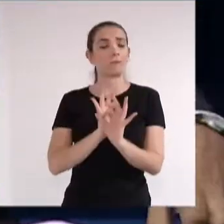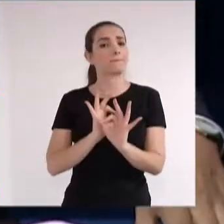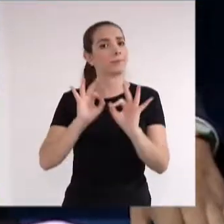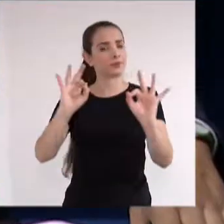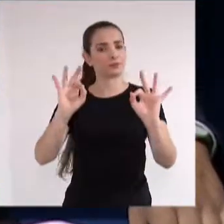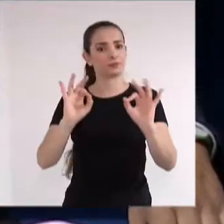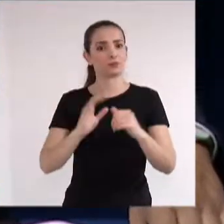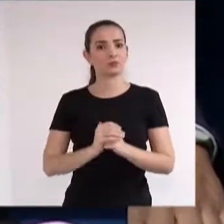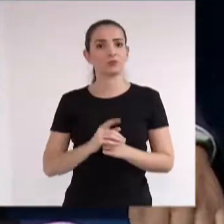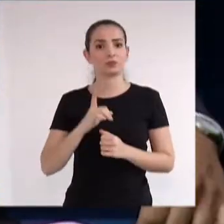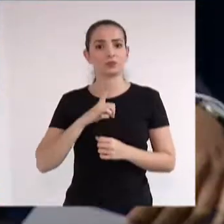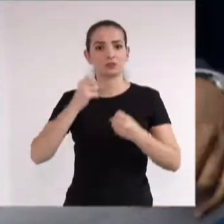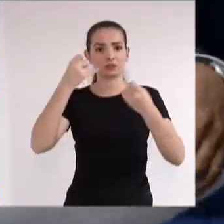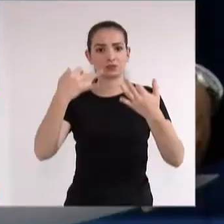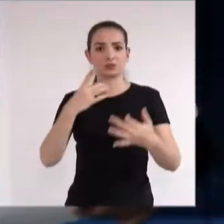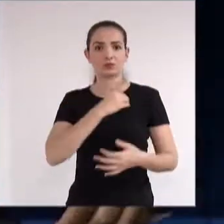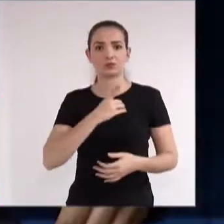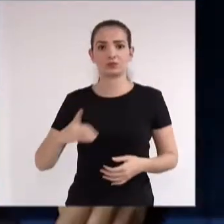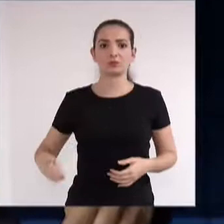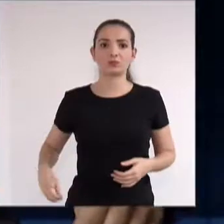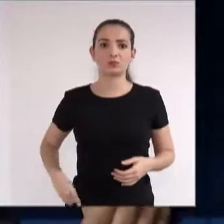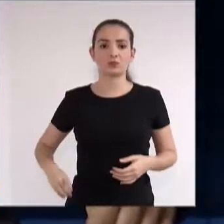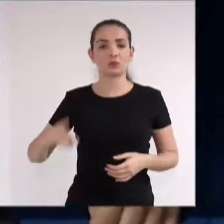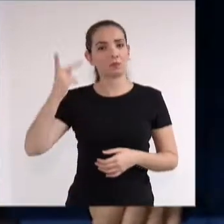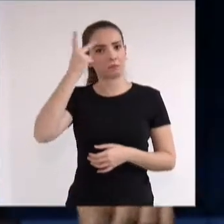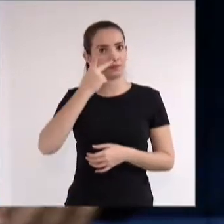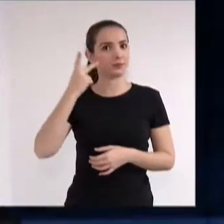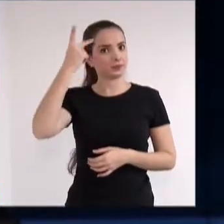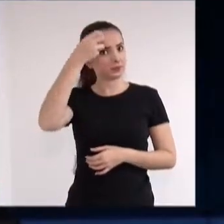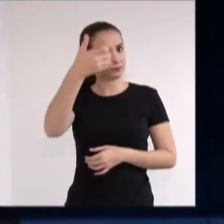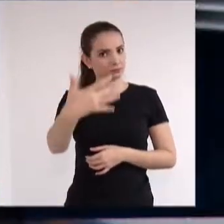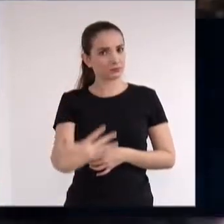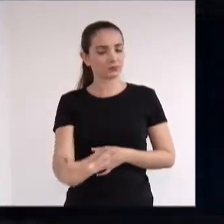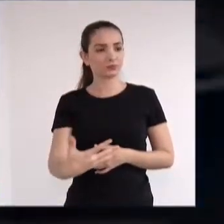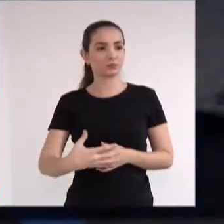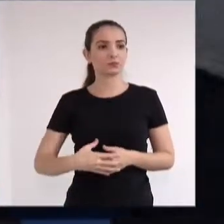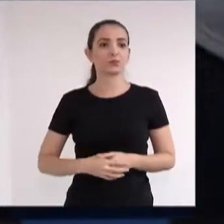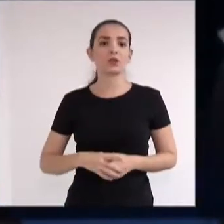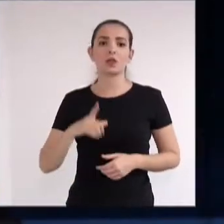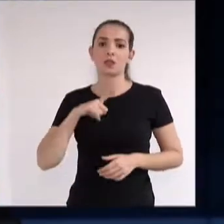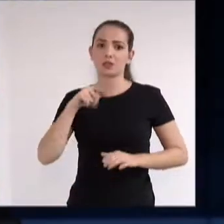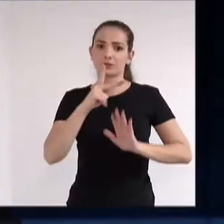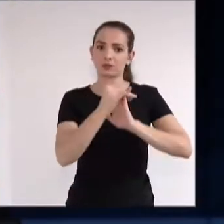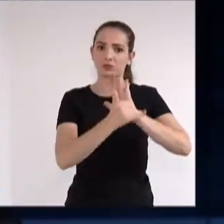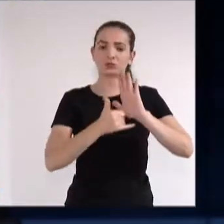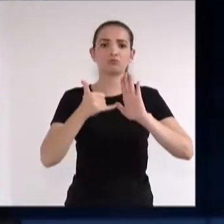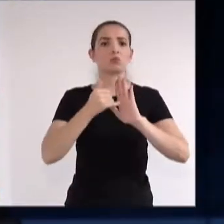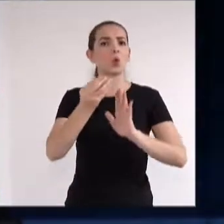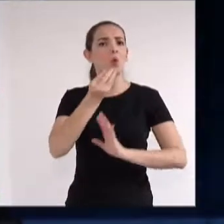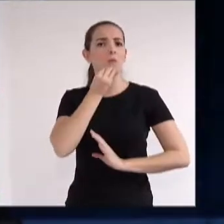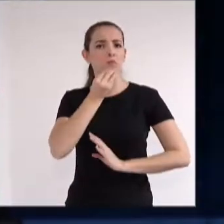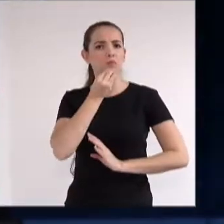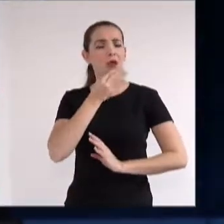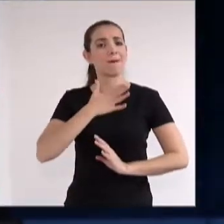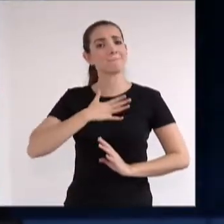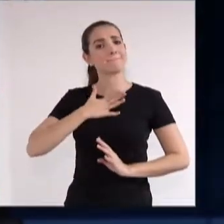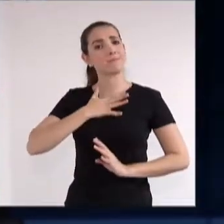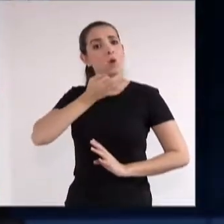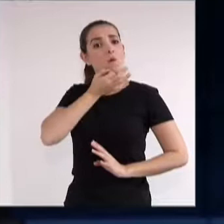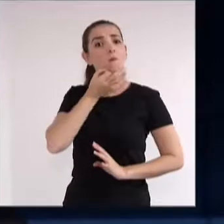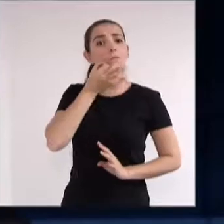aqui a observação feita pelo deputado autor do projeto, deputado Maurício Picarelli. O projeto, além de extremamente oportuno, no meu ponto de